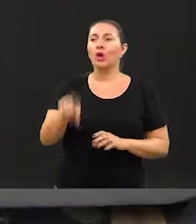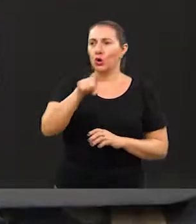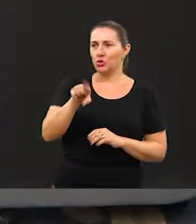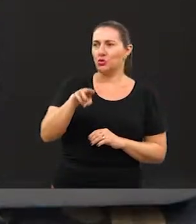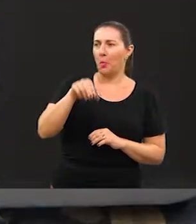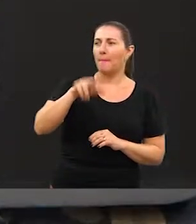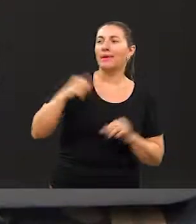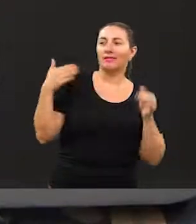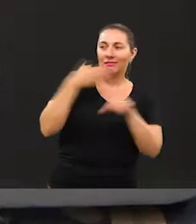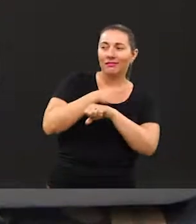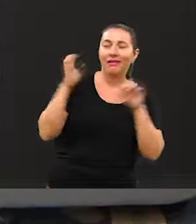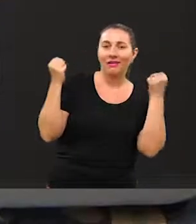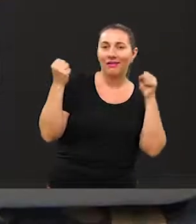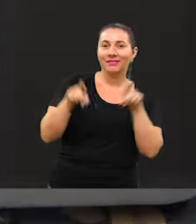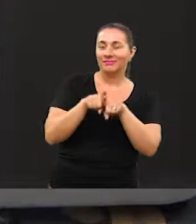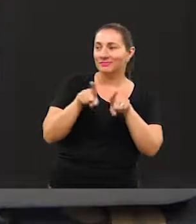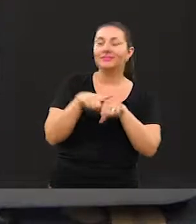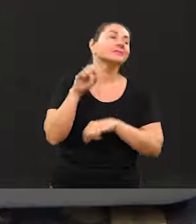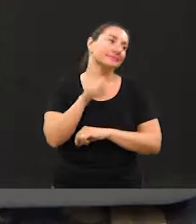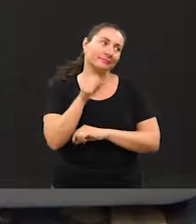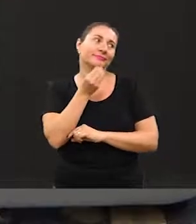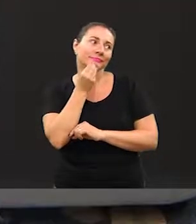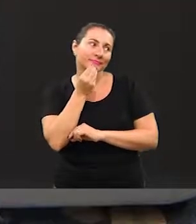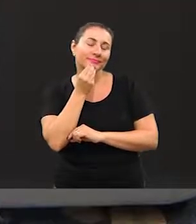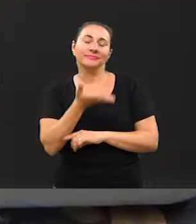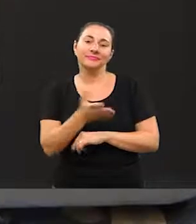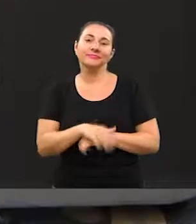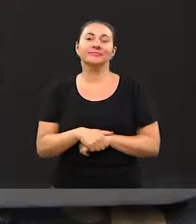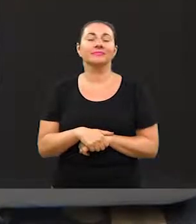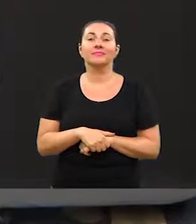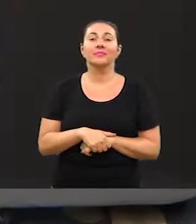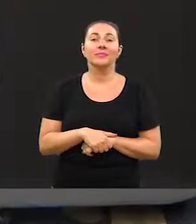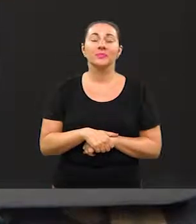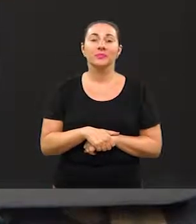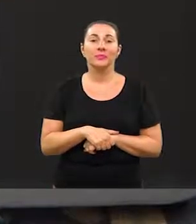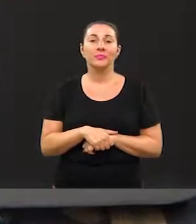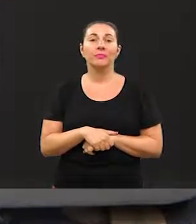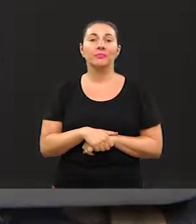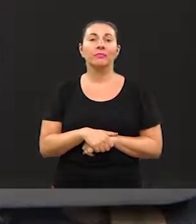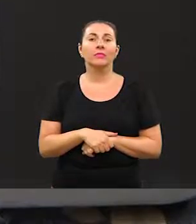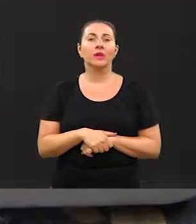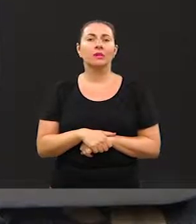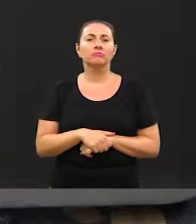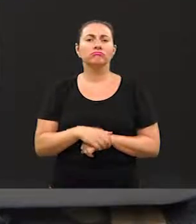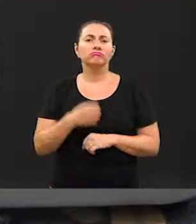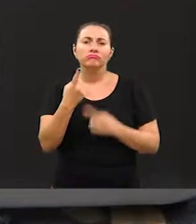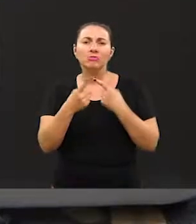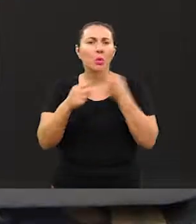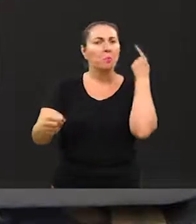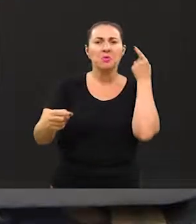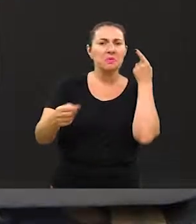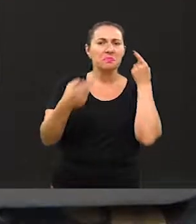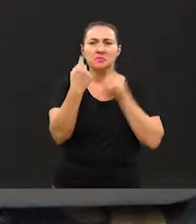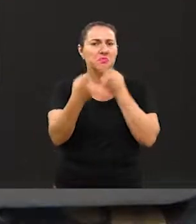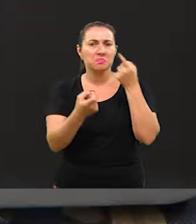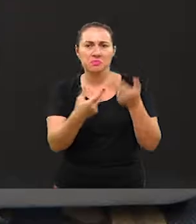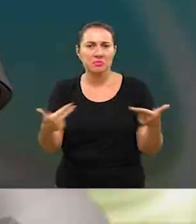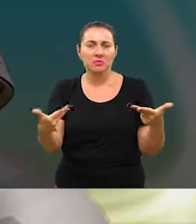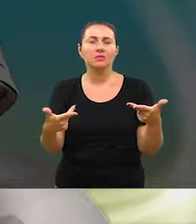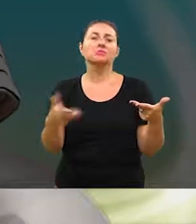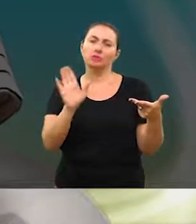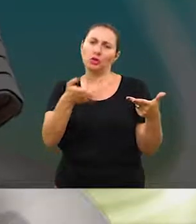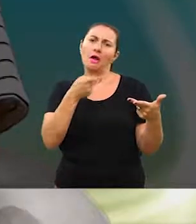Agora, a zumba entrou até na academia, né? Como exercício físico. Sim, bastante. verdade. Há alguma contraindicação para dançar?